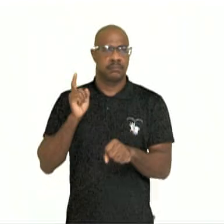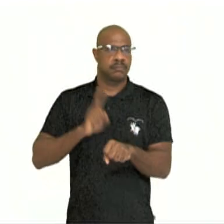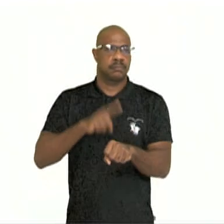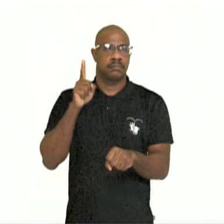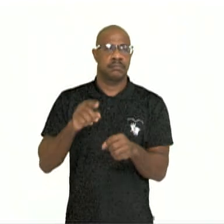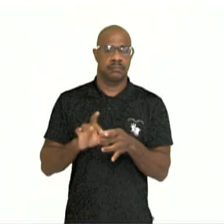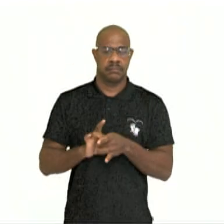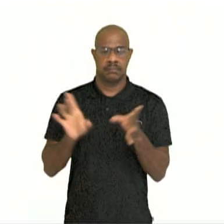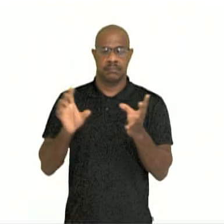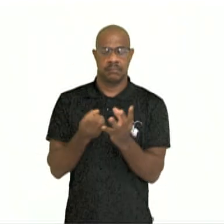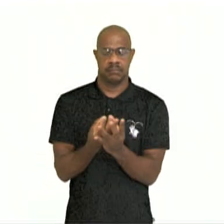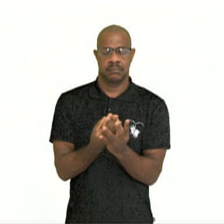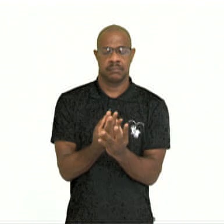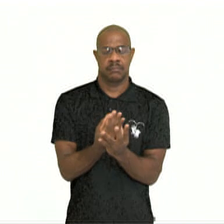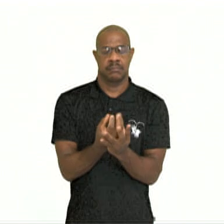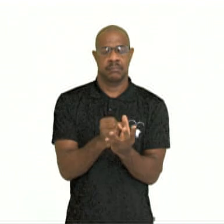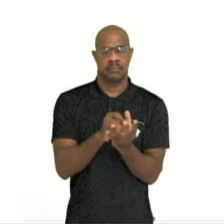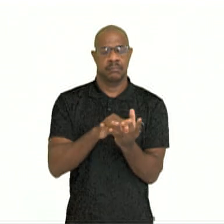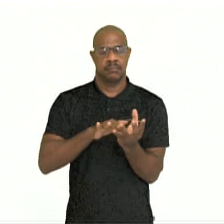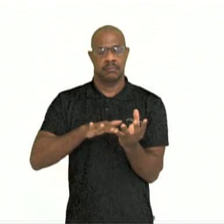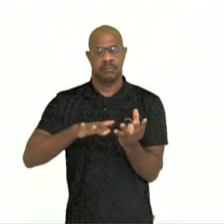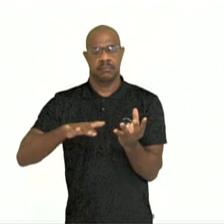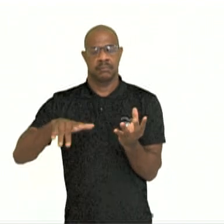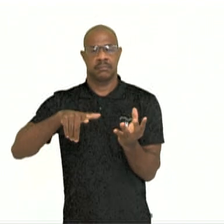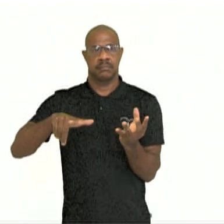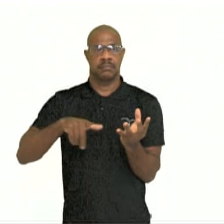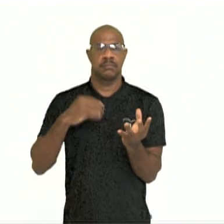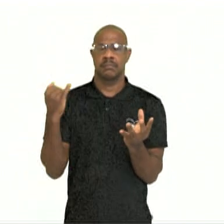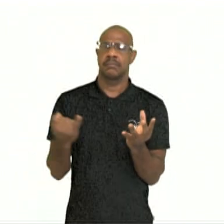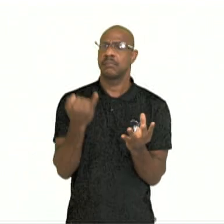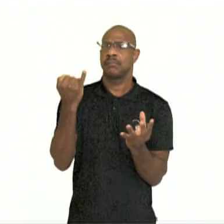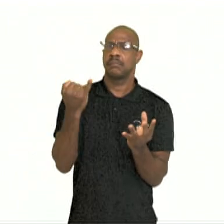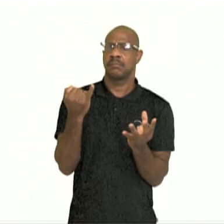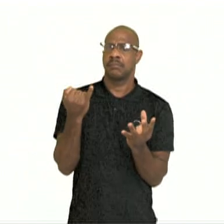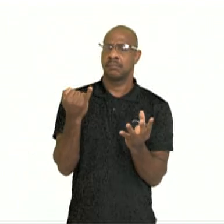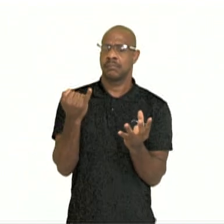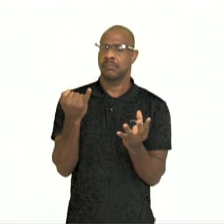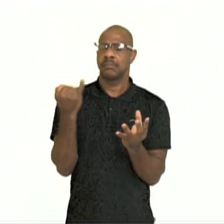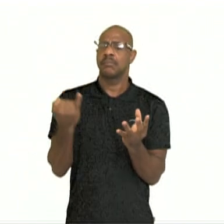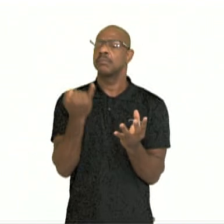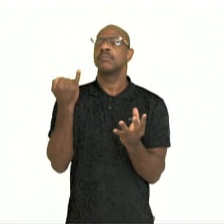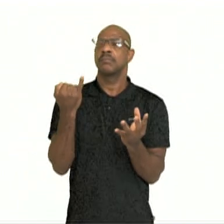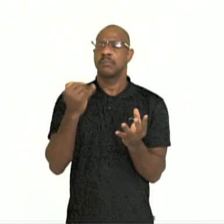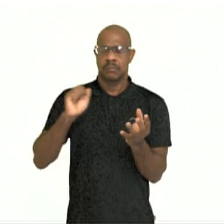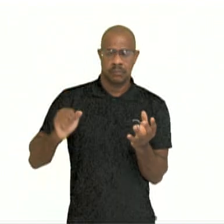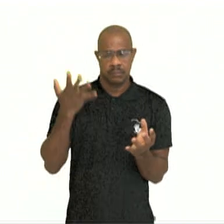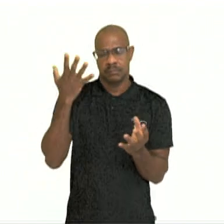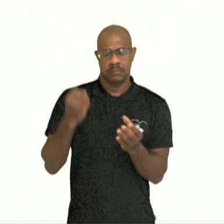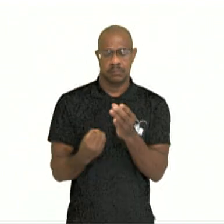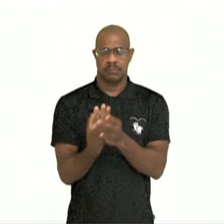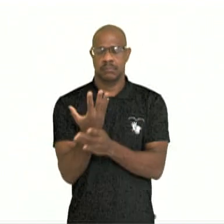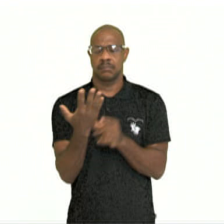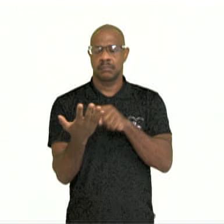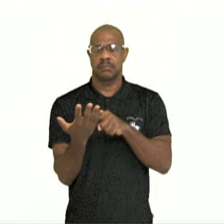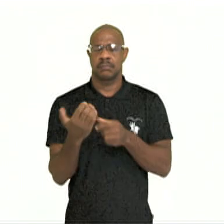da liberação dos esporos. Qual a importância desse evento para a planta? Eu sei que vocês conseguem, vamos lá?